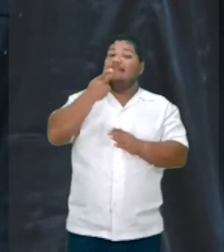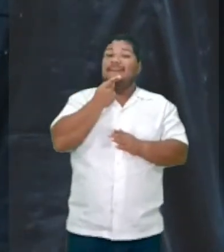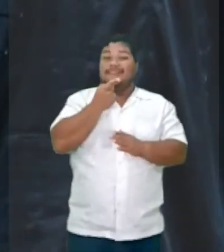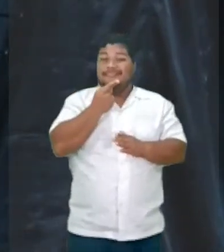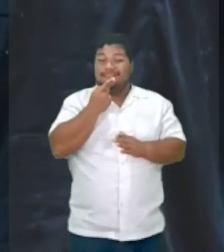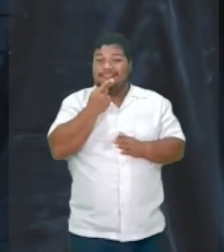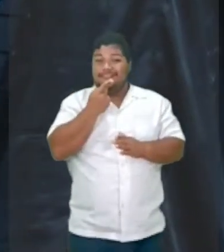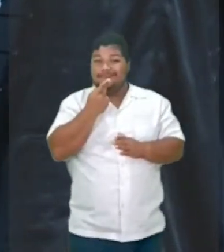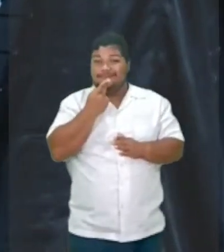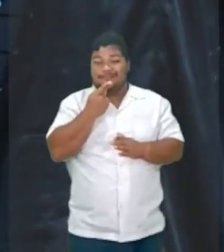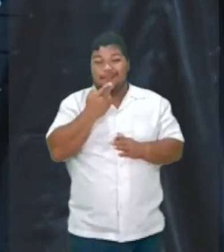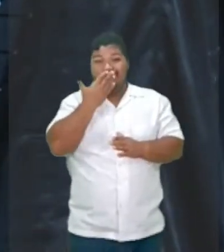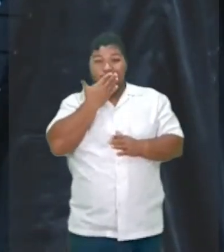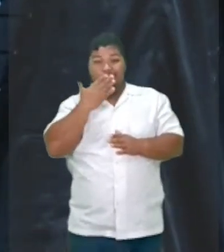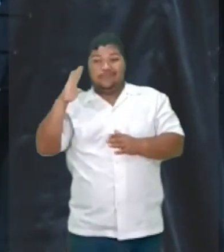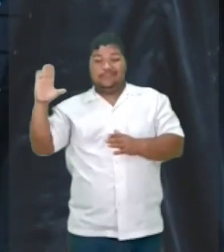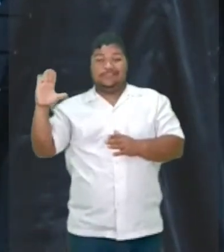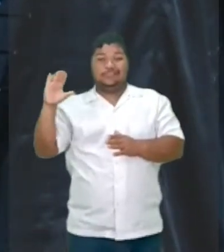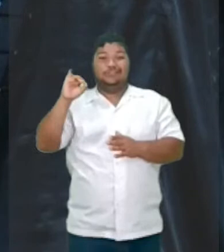do profeta Isaías.